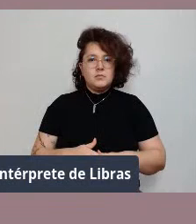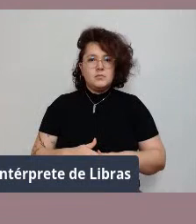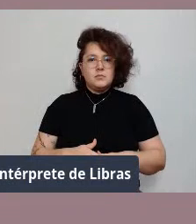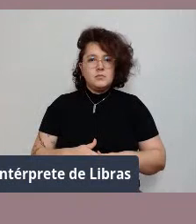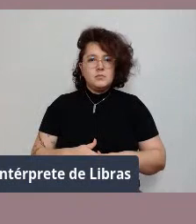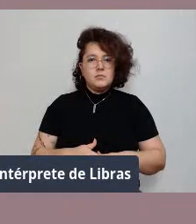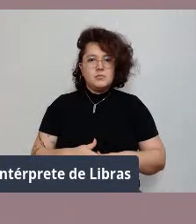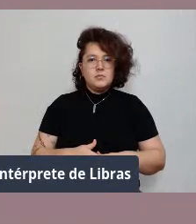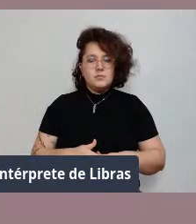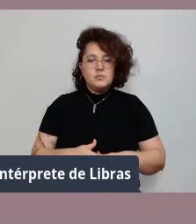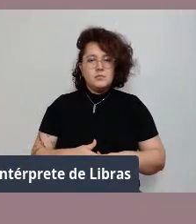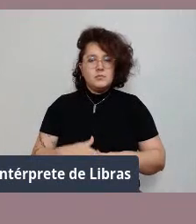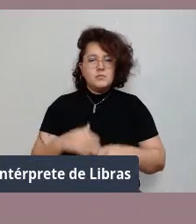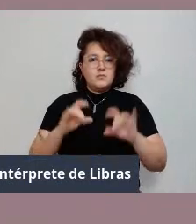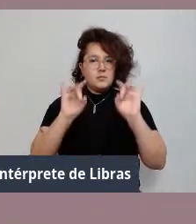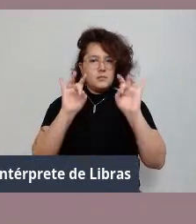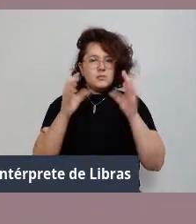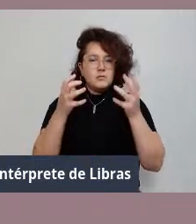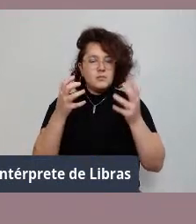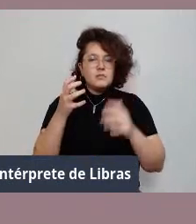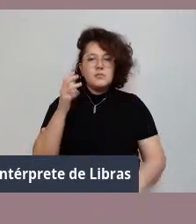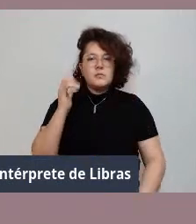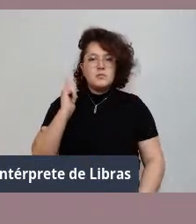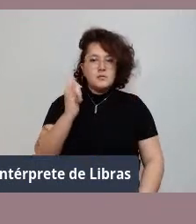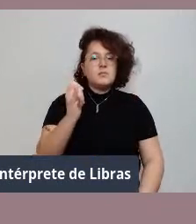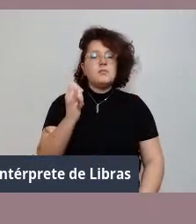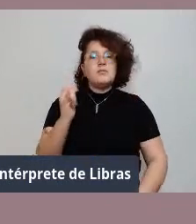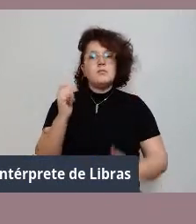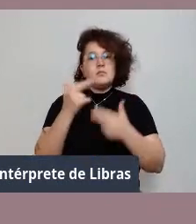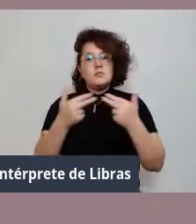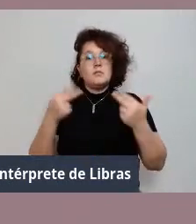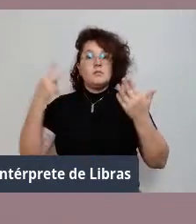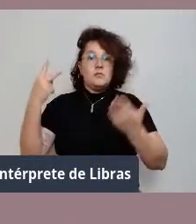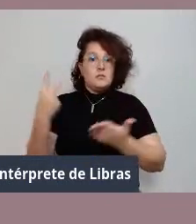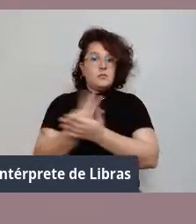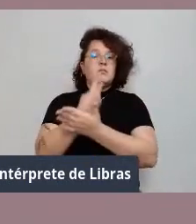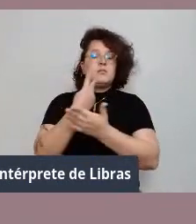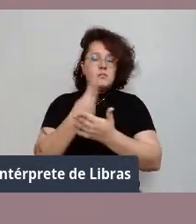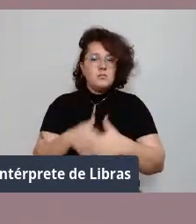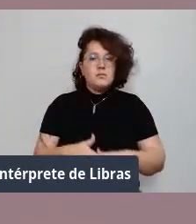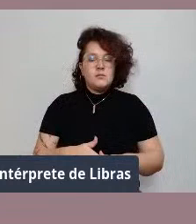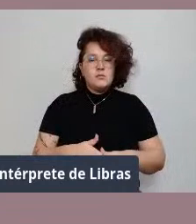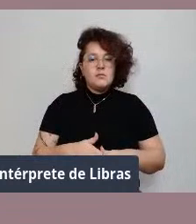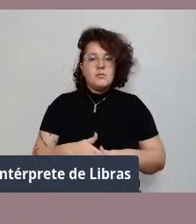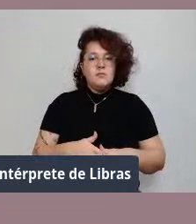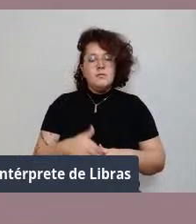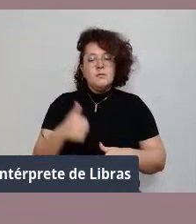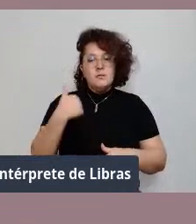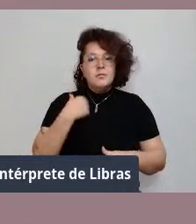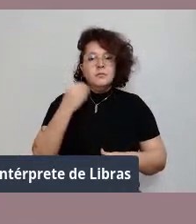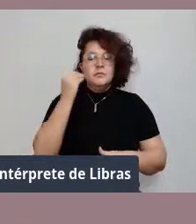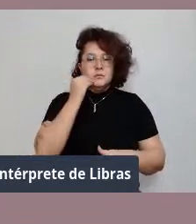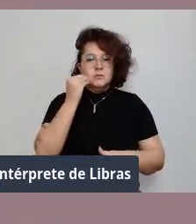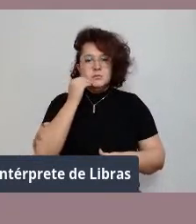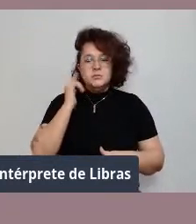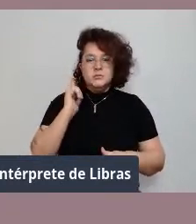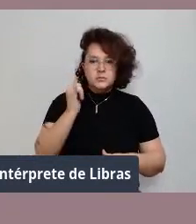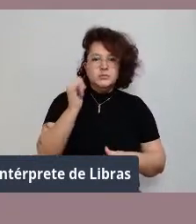eu queria contar algo que aconteceu nesse encontro. Muitas coisas aconteceram, então, né, eu tentei aqui contar para